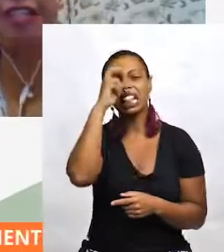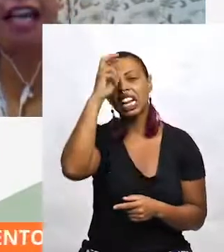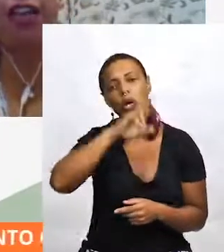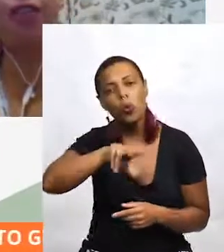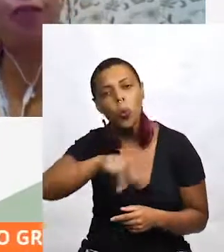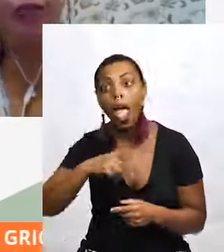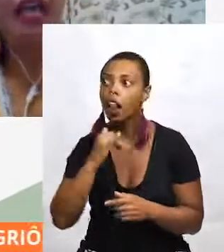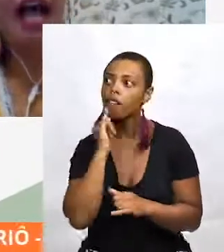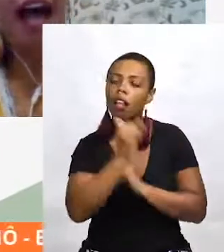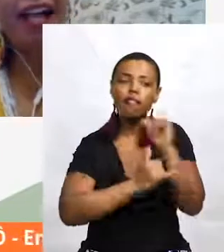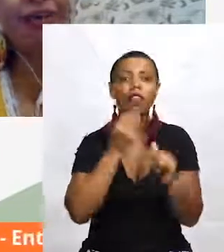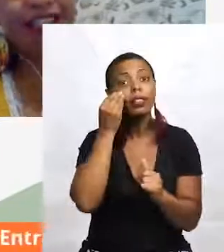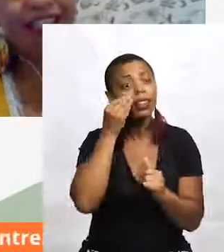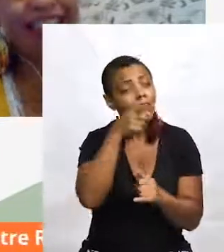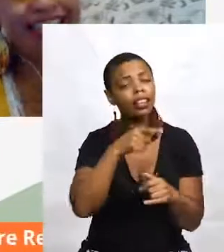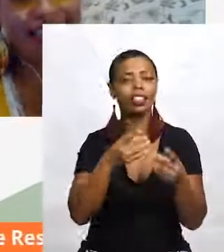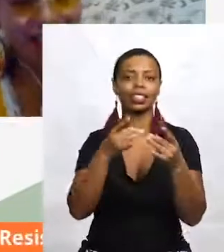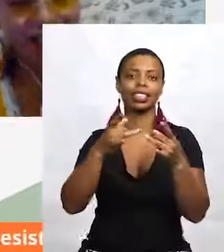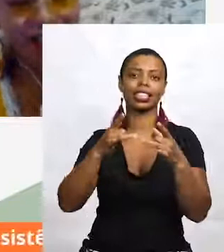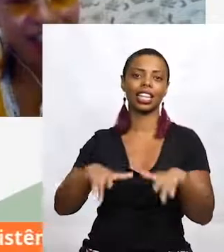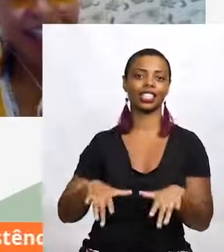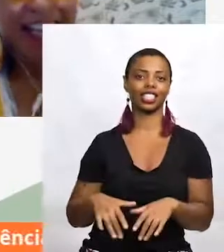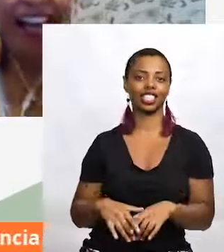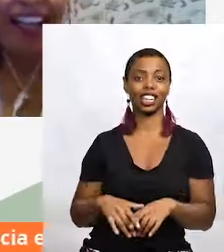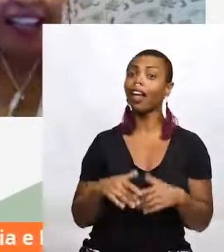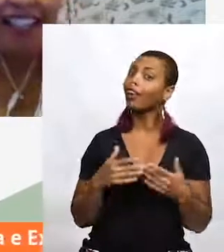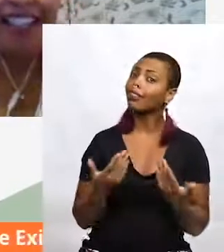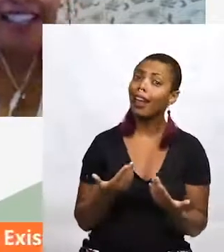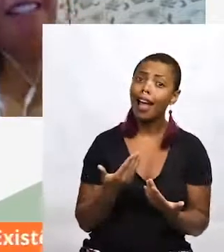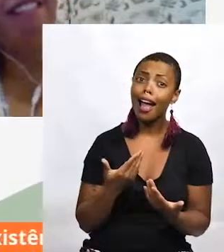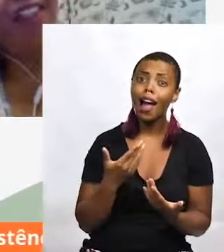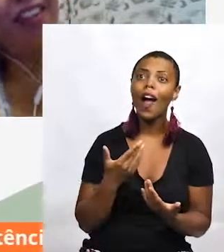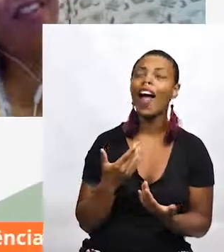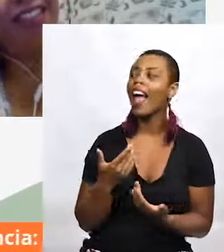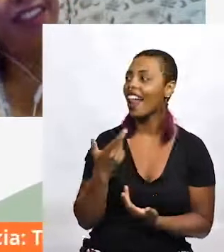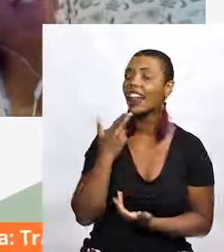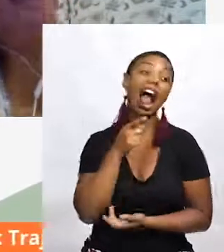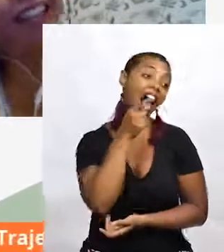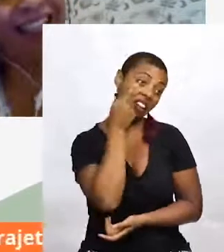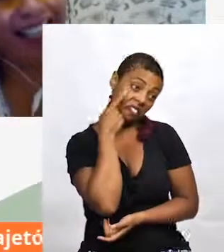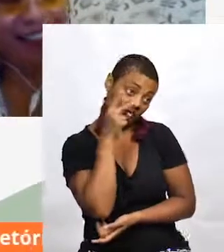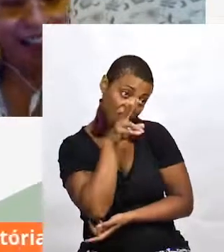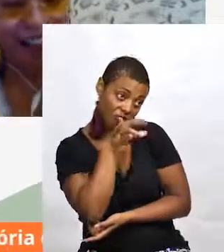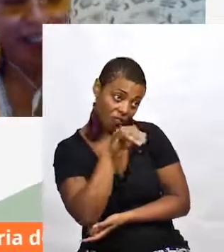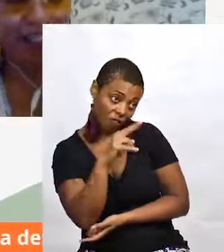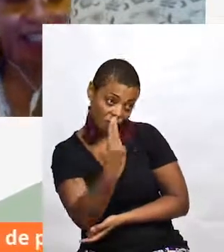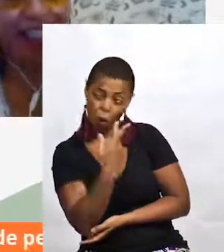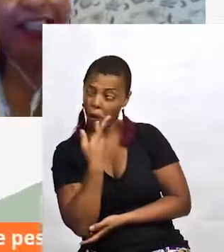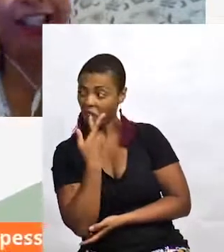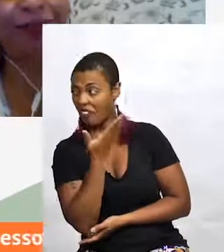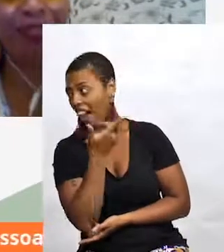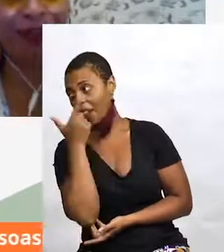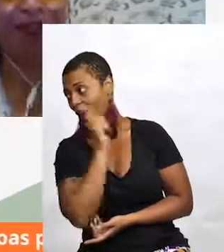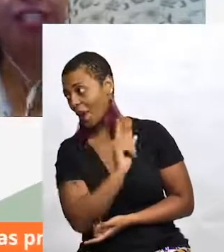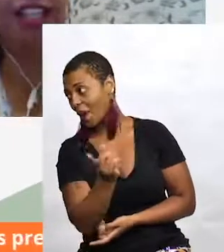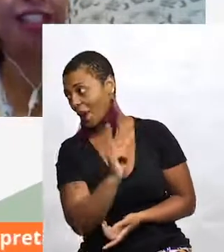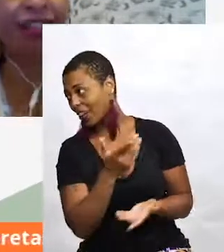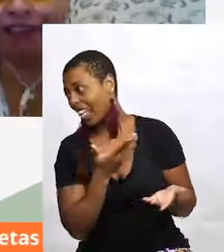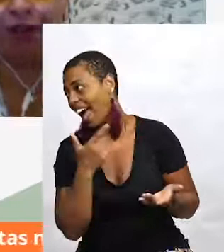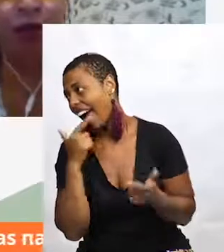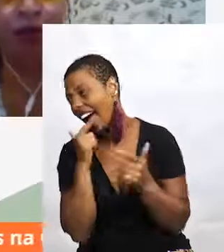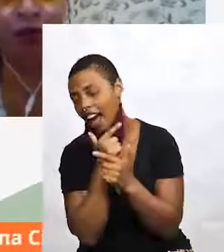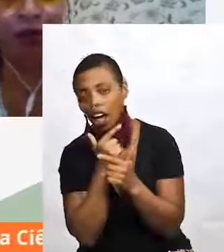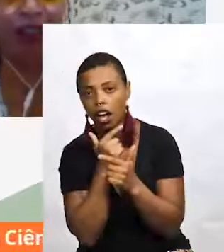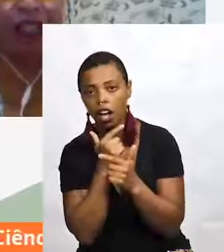inteligente o suficiente. Aí você desiste, aí eles dizem, viu, não falei que ela não ia conseguir, que ele não ia conseguir,